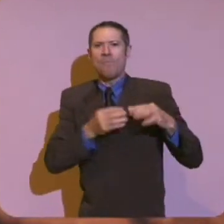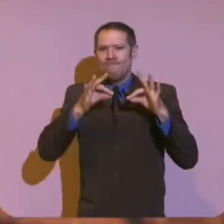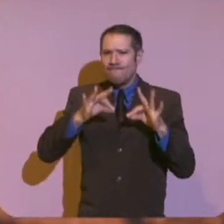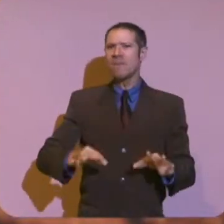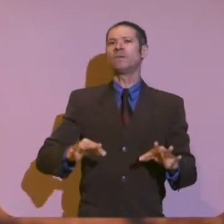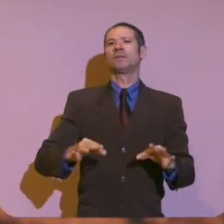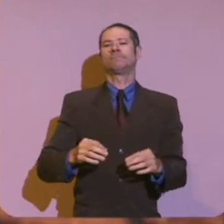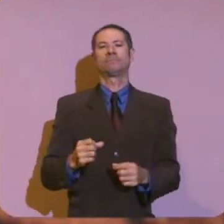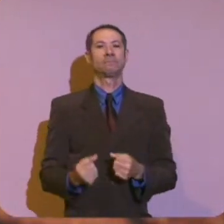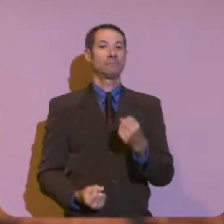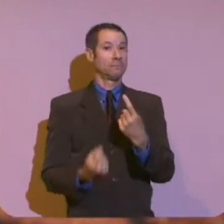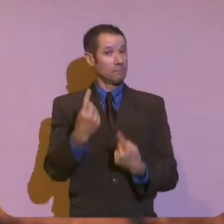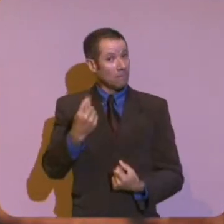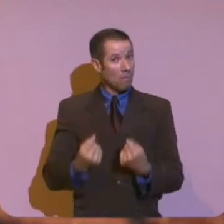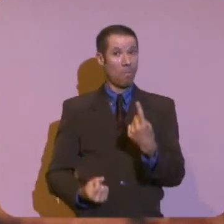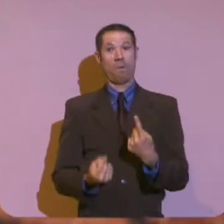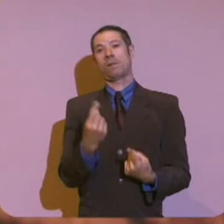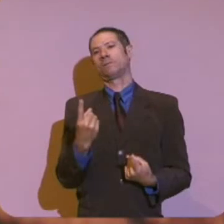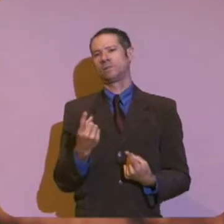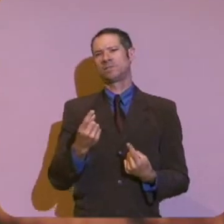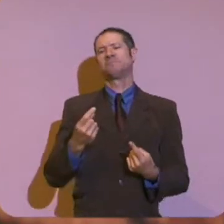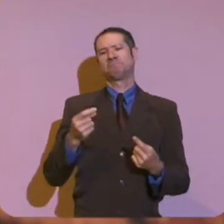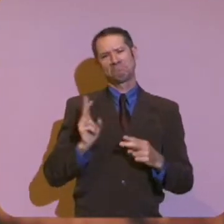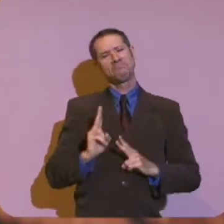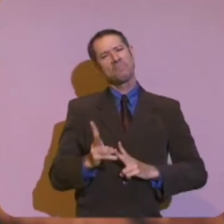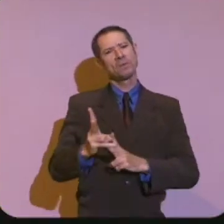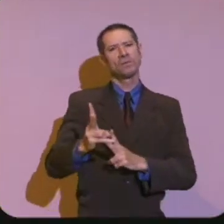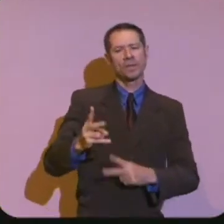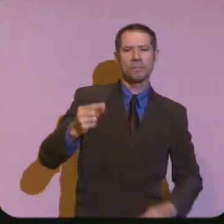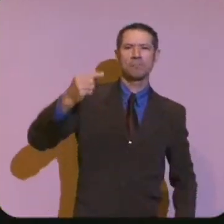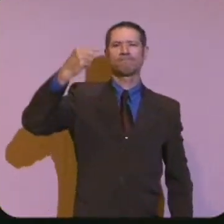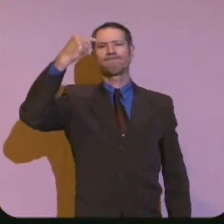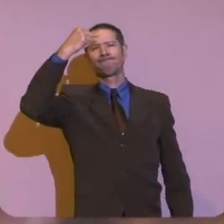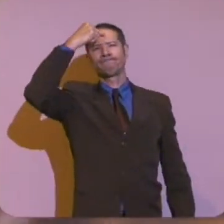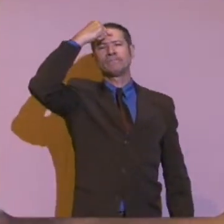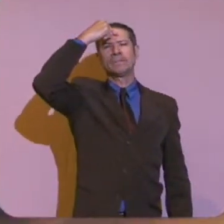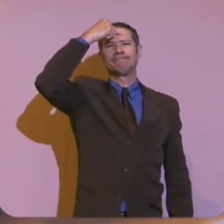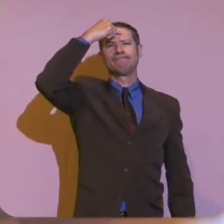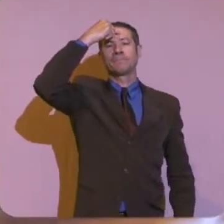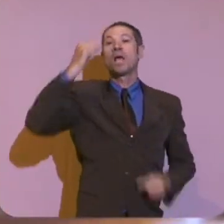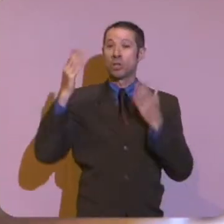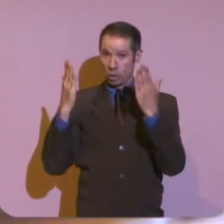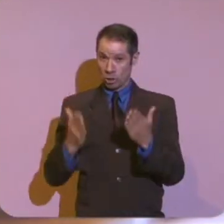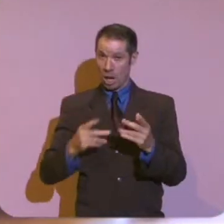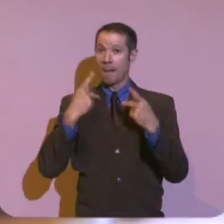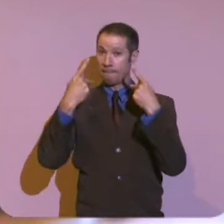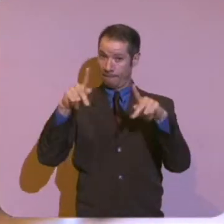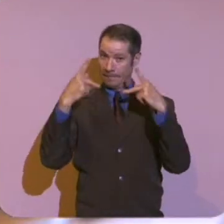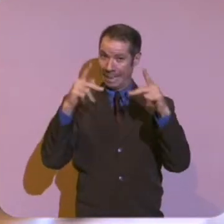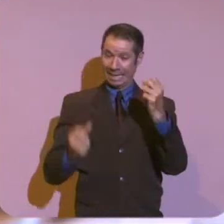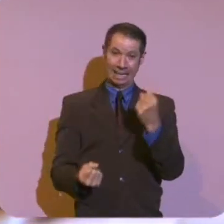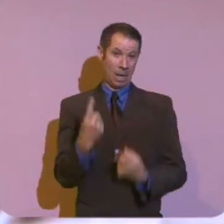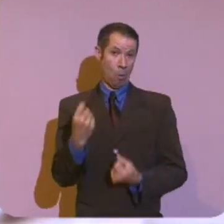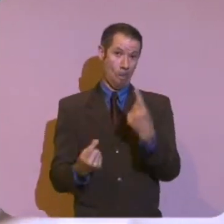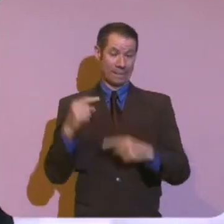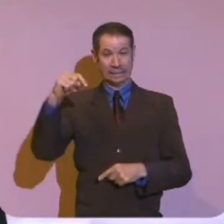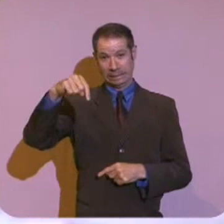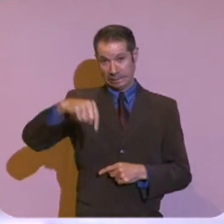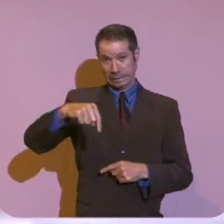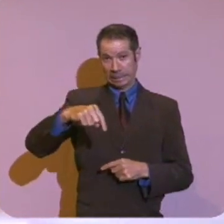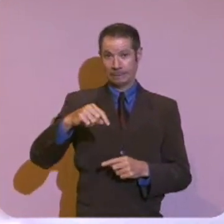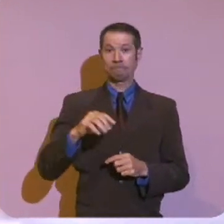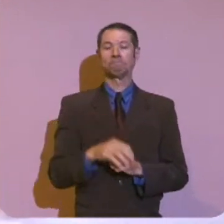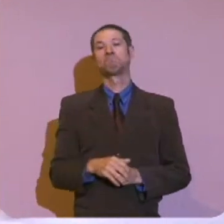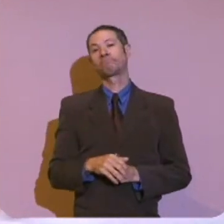das coisas que sempre ficou na minha mente, e eu já falei disso algumas vezes aqui, é